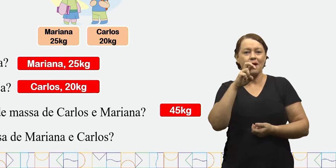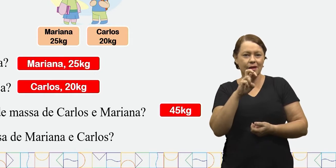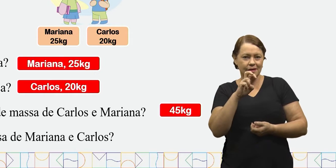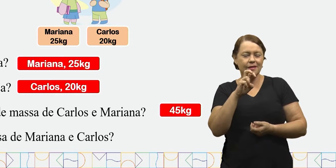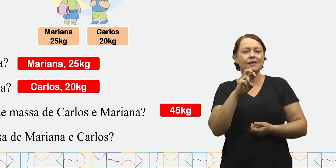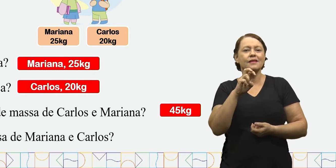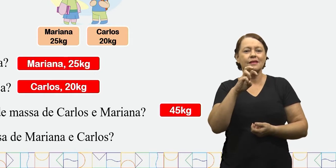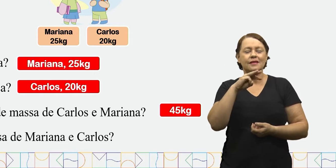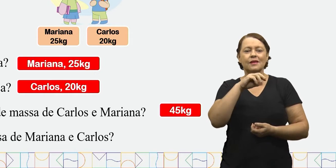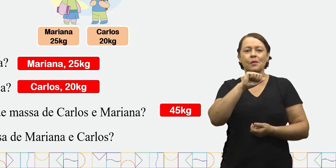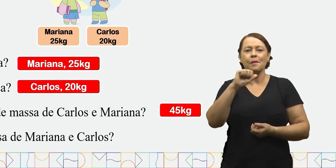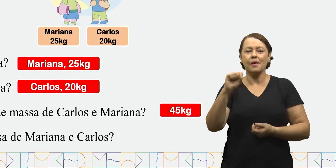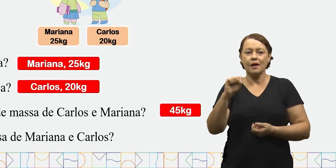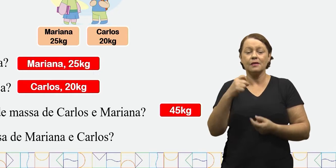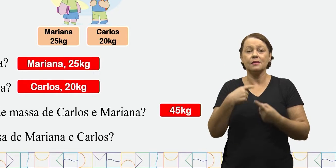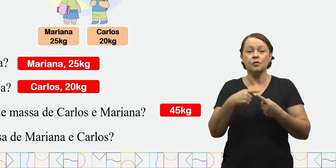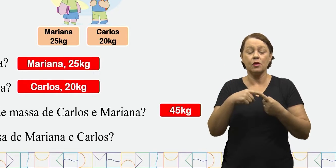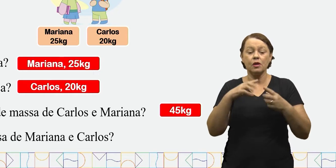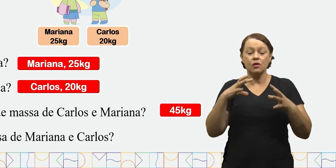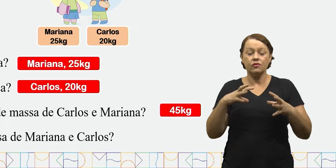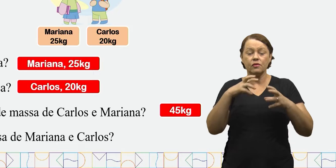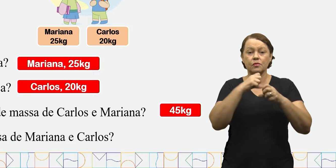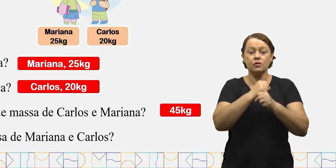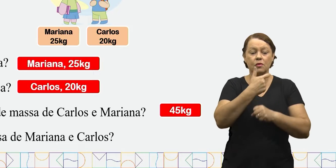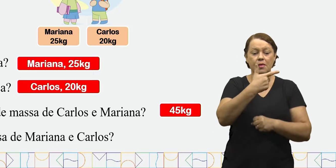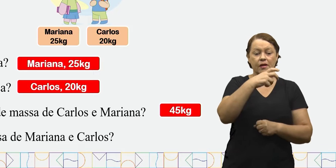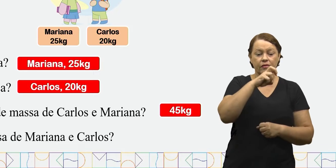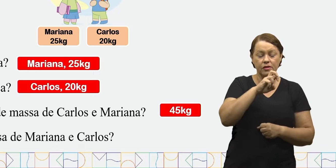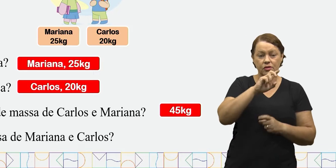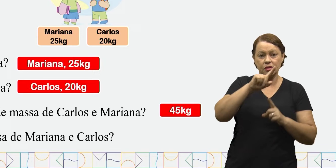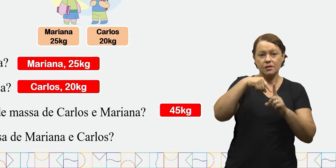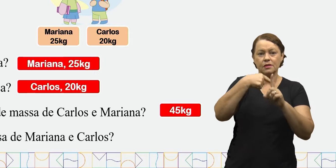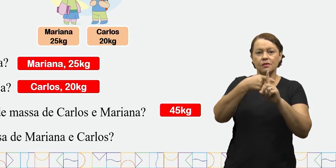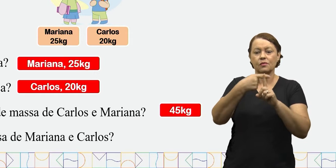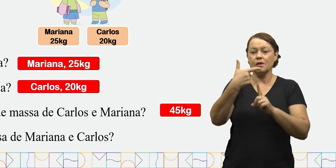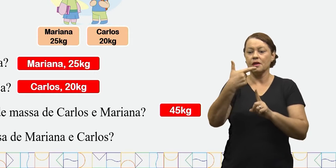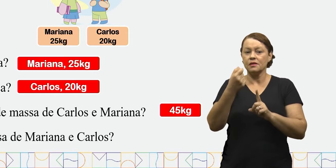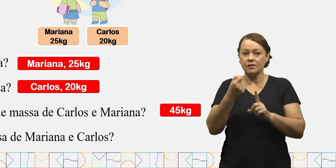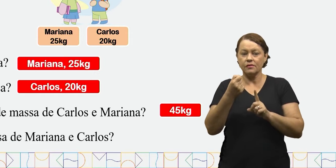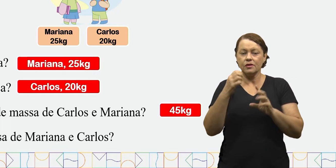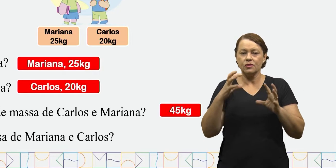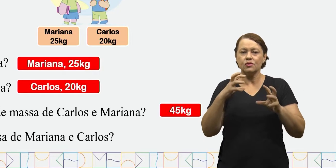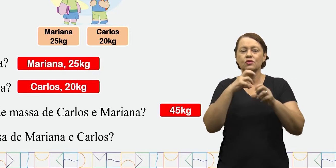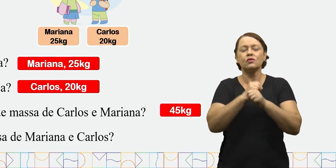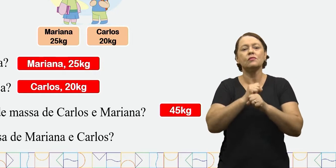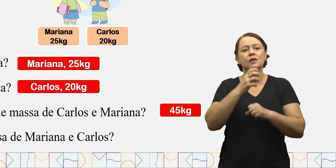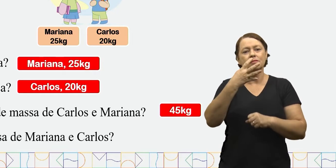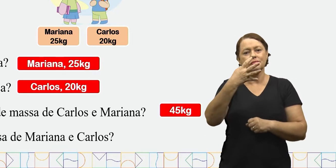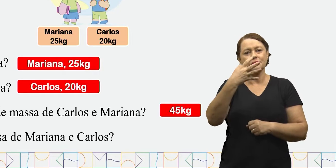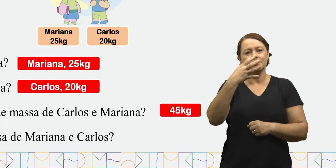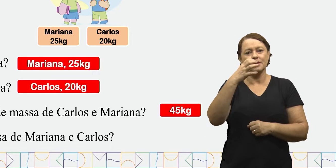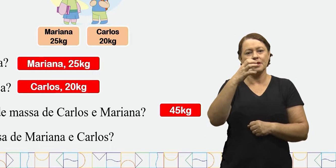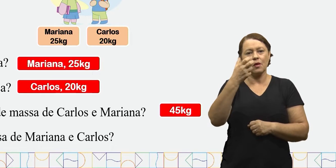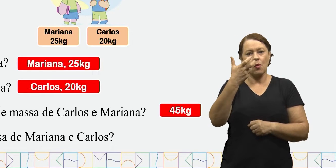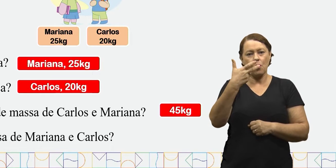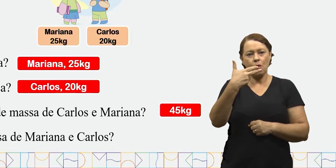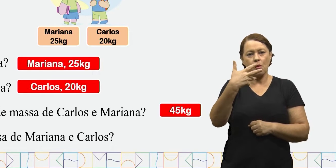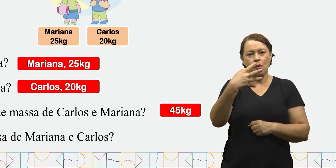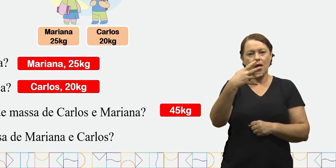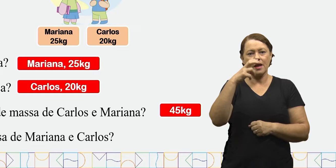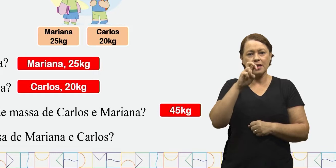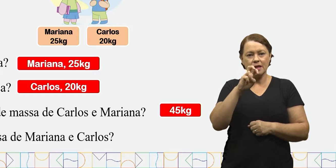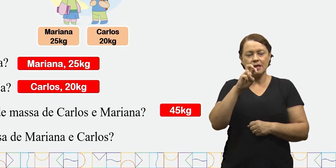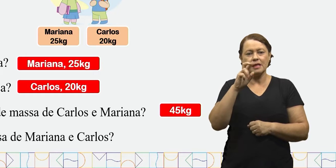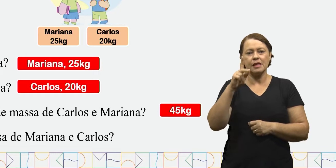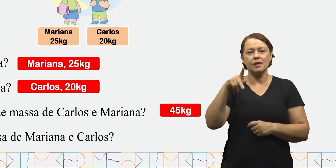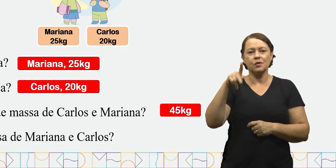45, onde nós vamos somar 25 mais 20, que dá